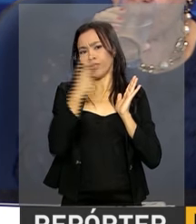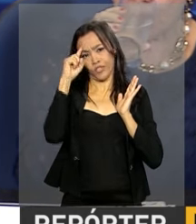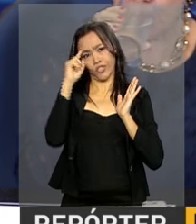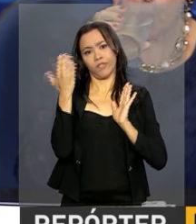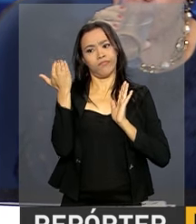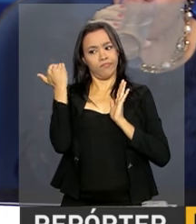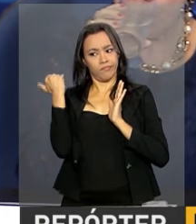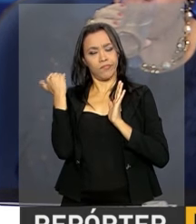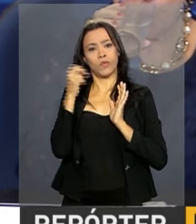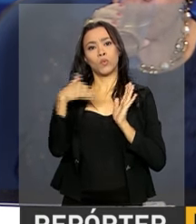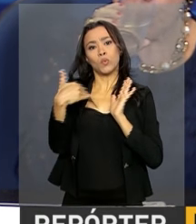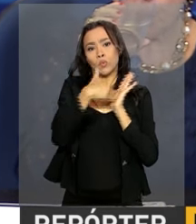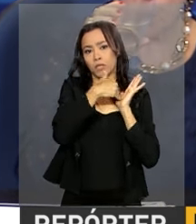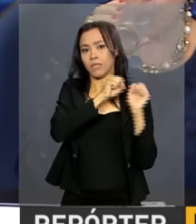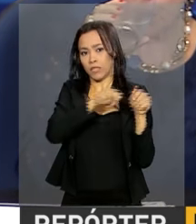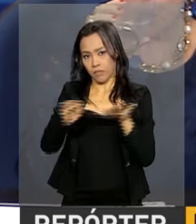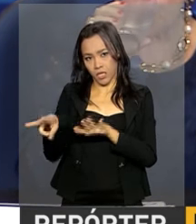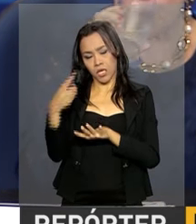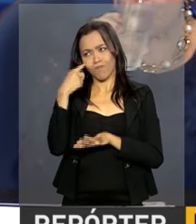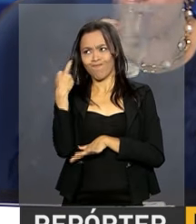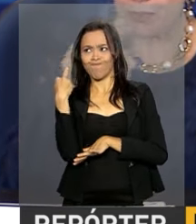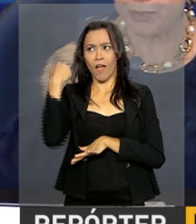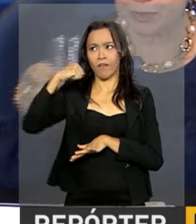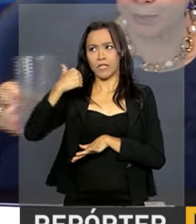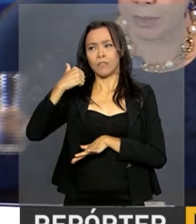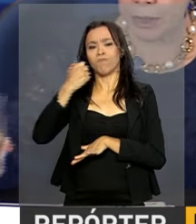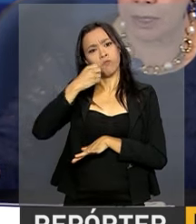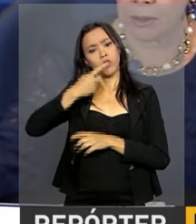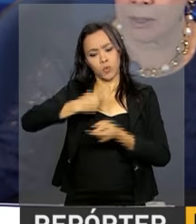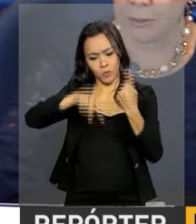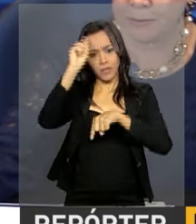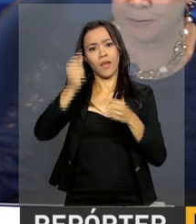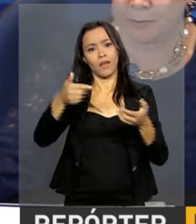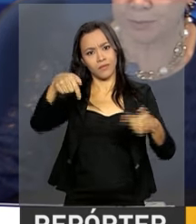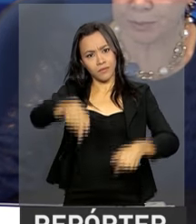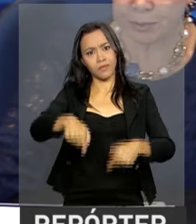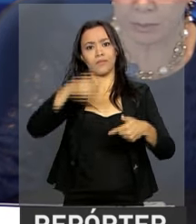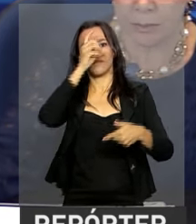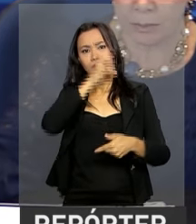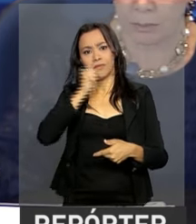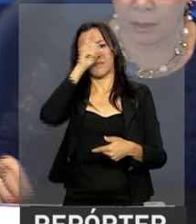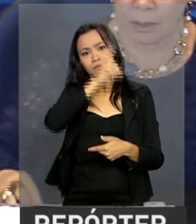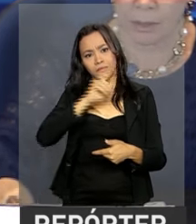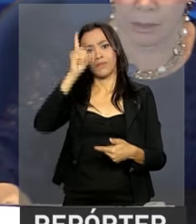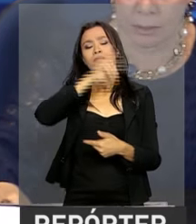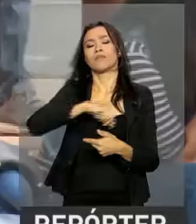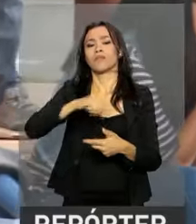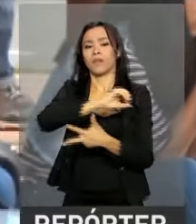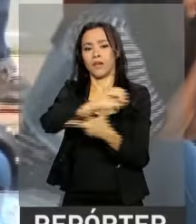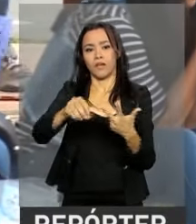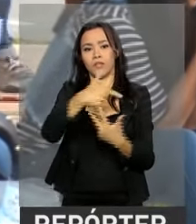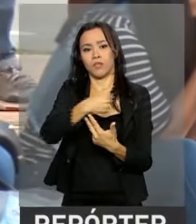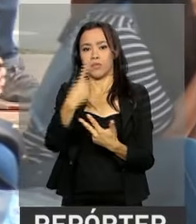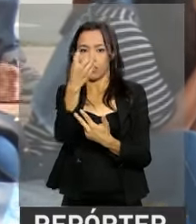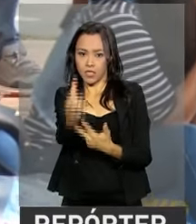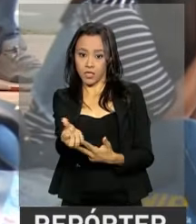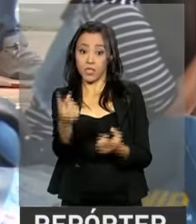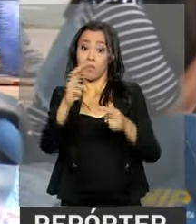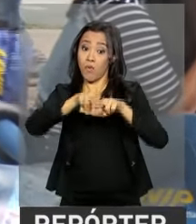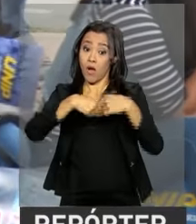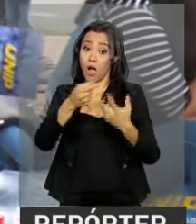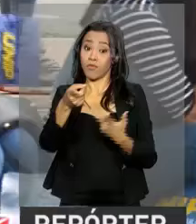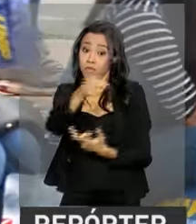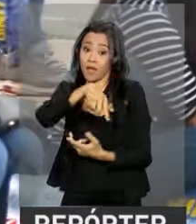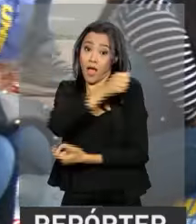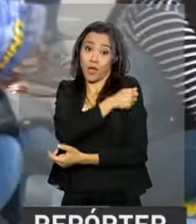dias, nas últimas semanas, eu diria que foi um sucesso absoluto o Enem 2016. Por conta da ocupação de